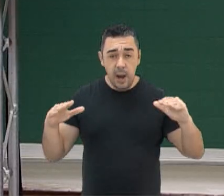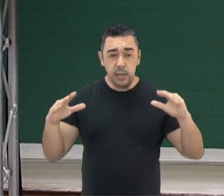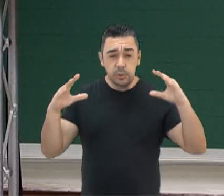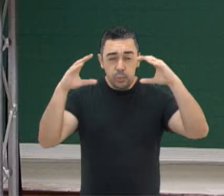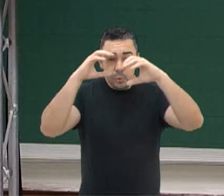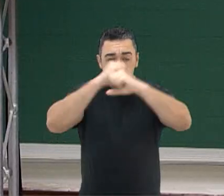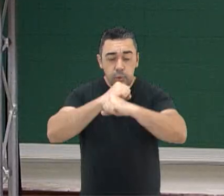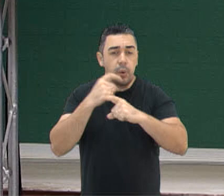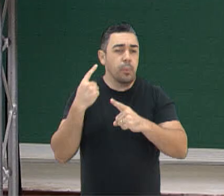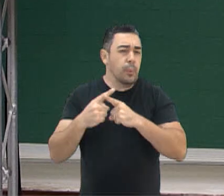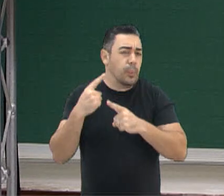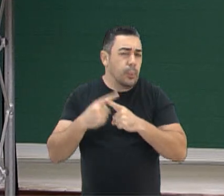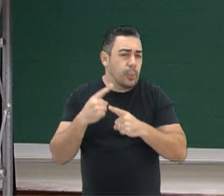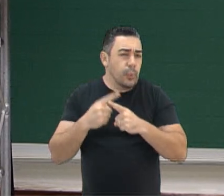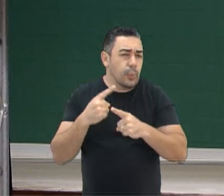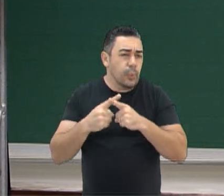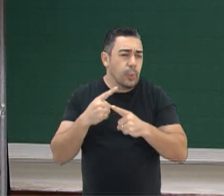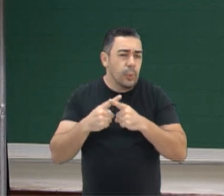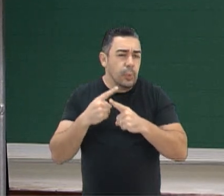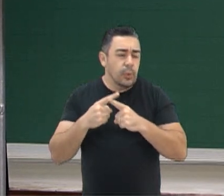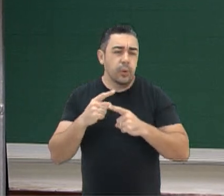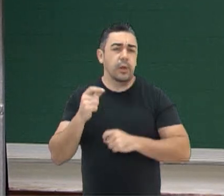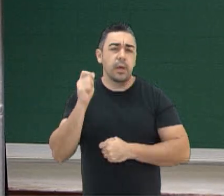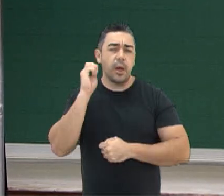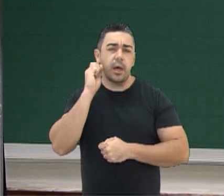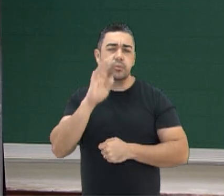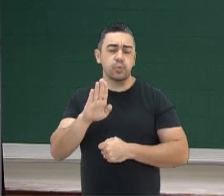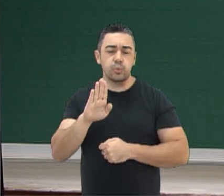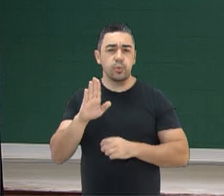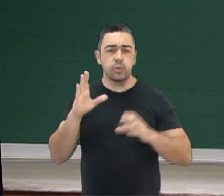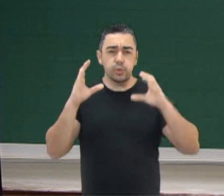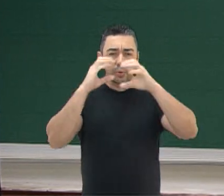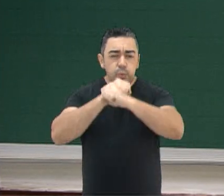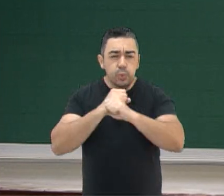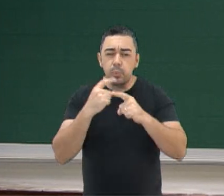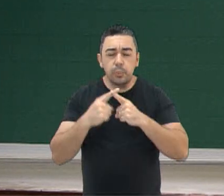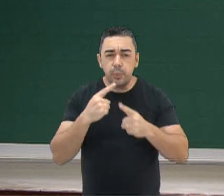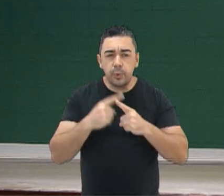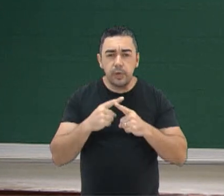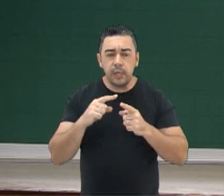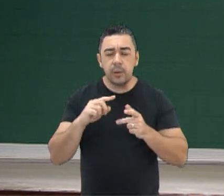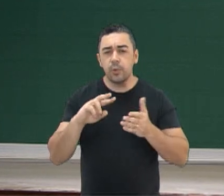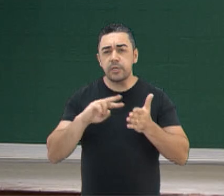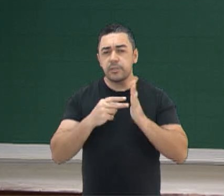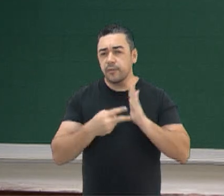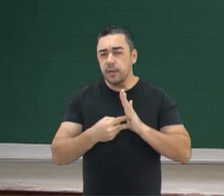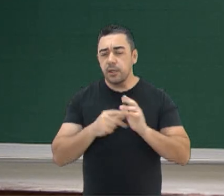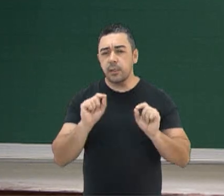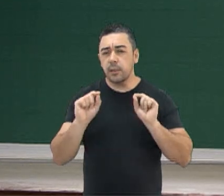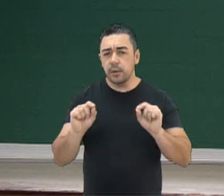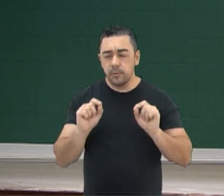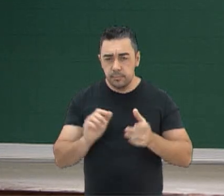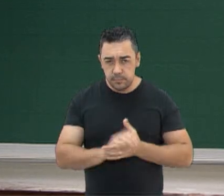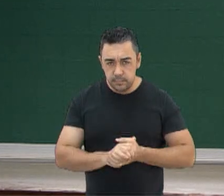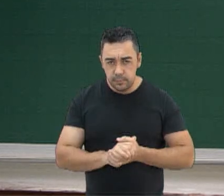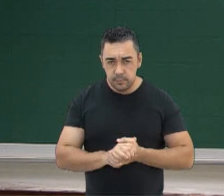se referindo ao azul escuro? O que é que faz referência com relação à